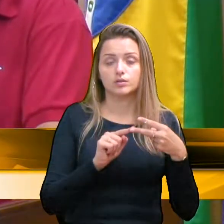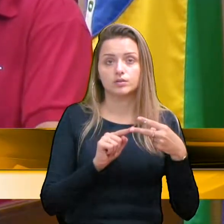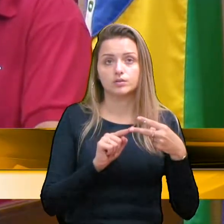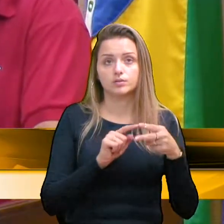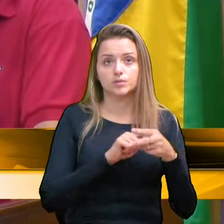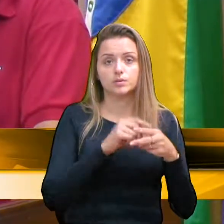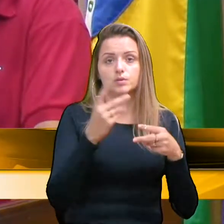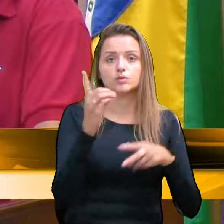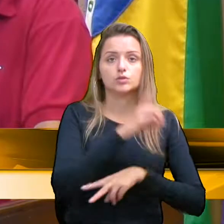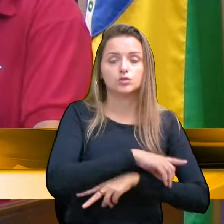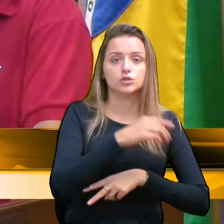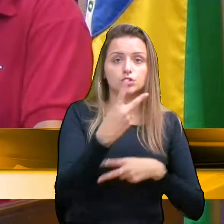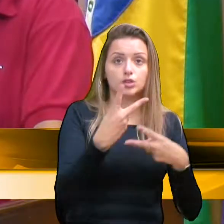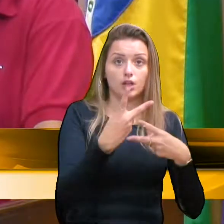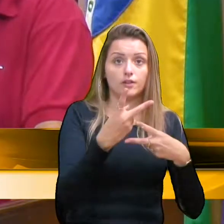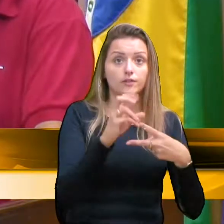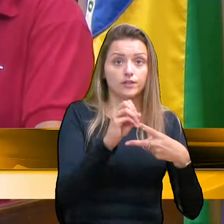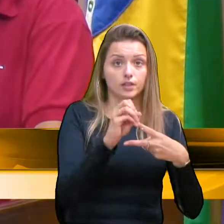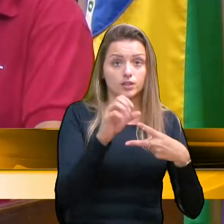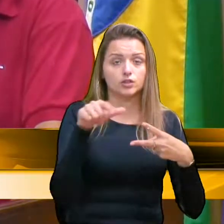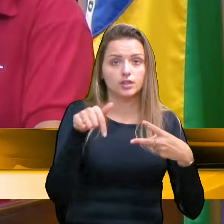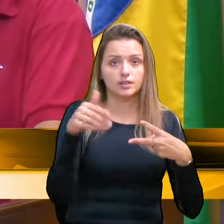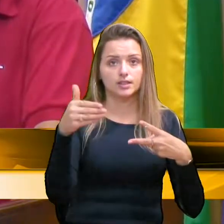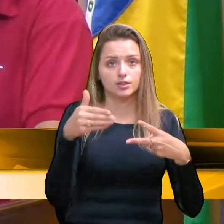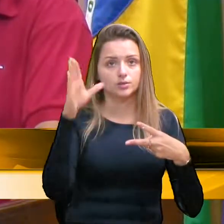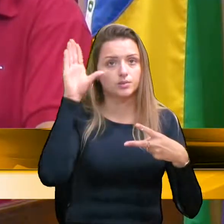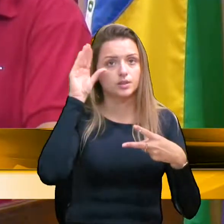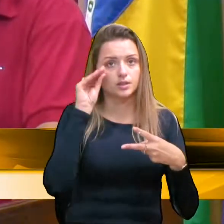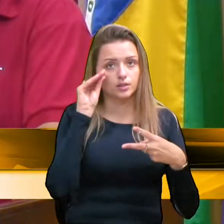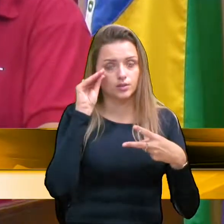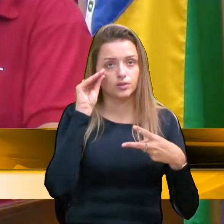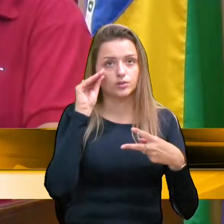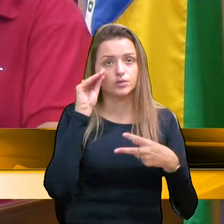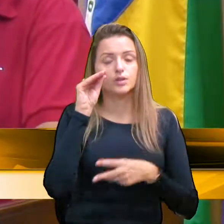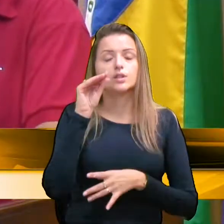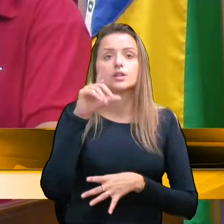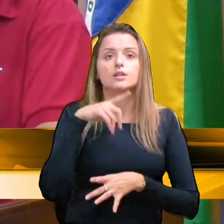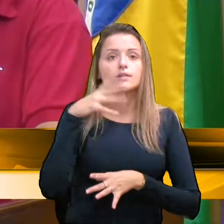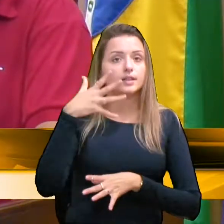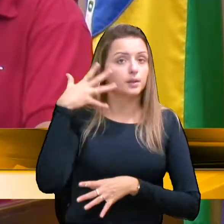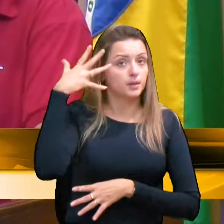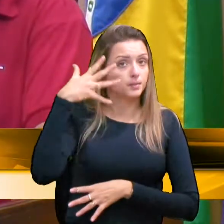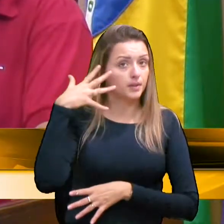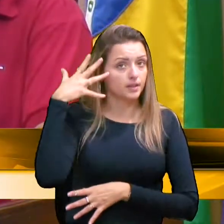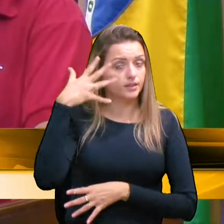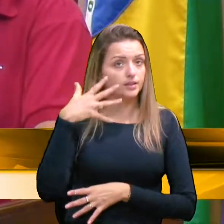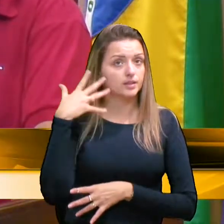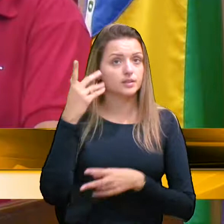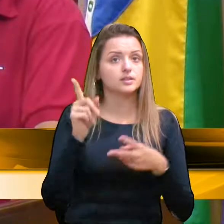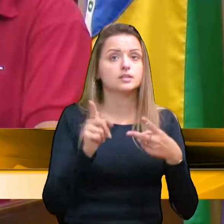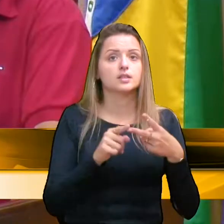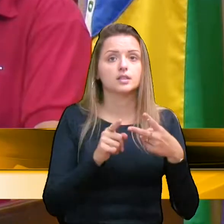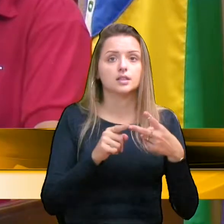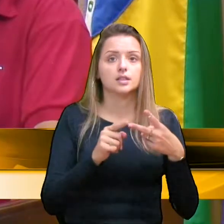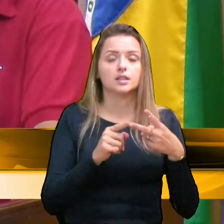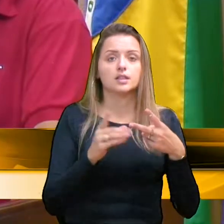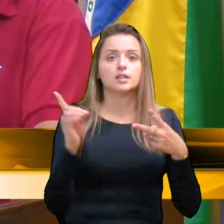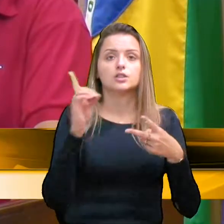no dia 20, às 19h30, vai ser feitas as palestras, e no dia